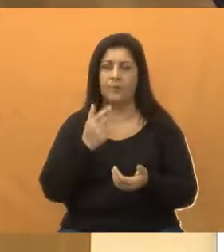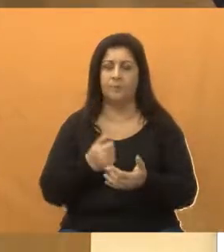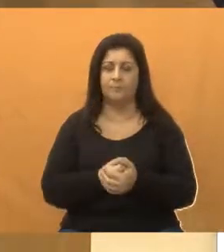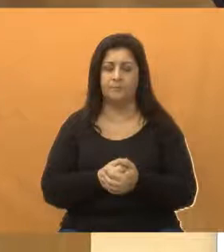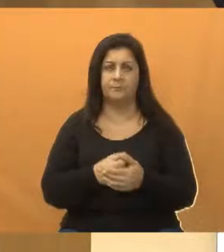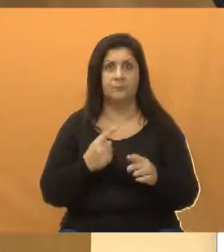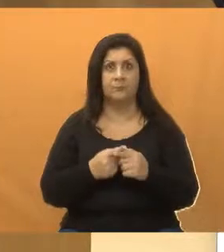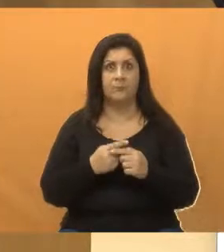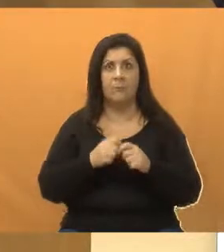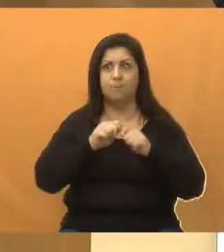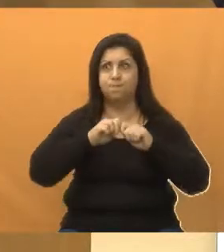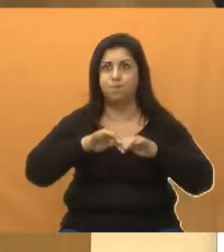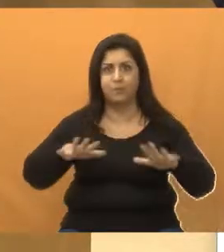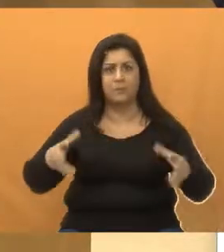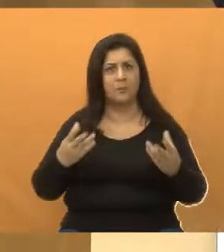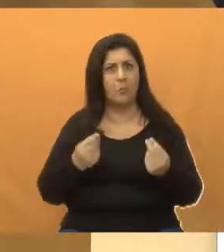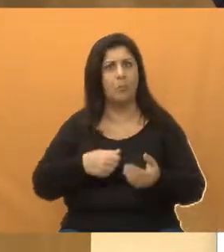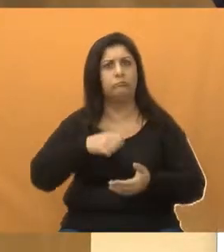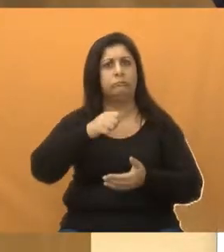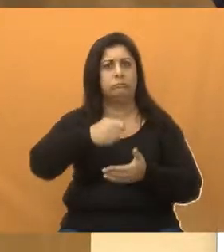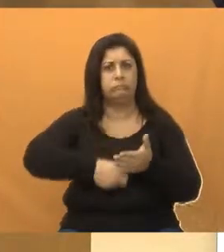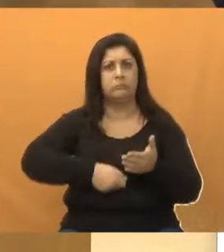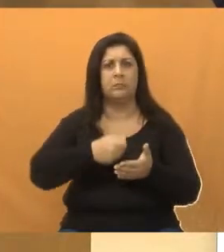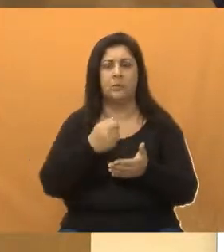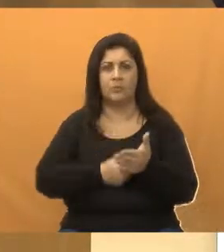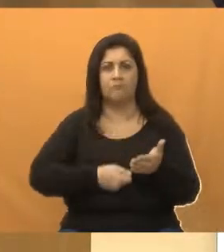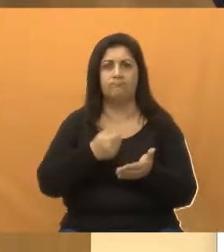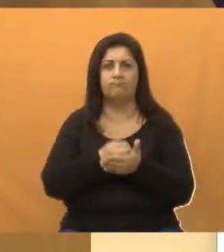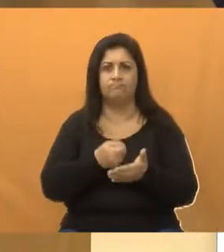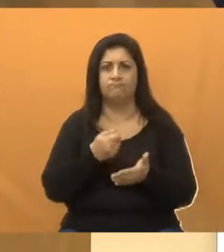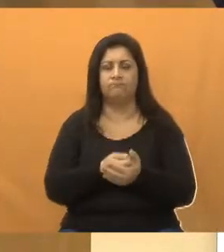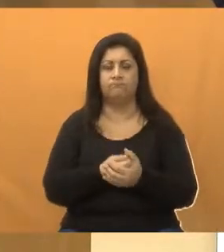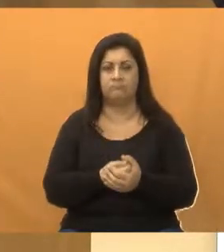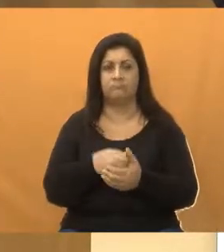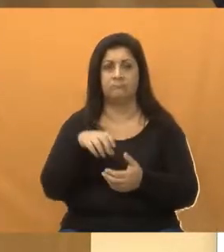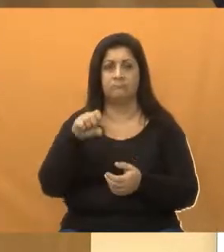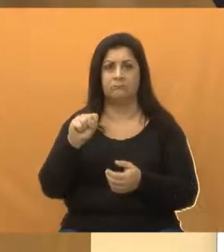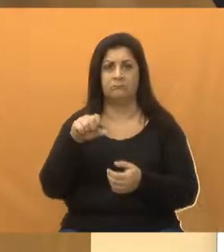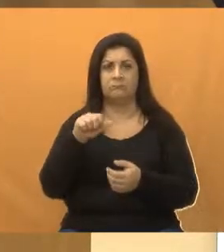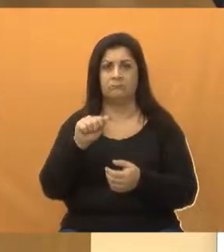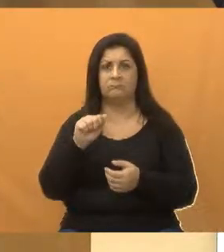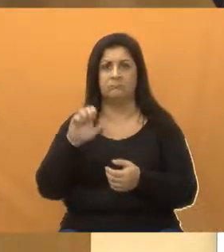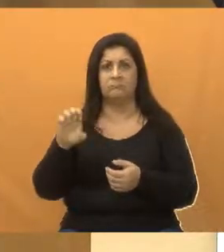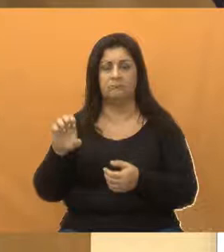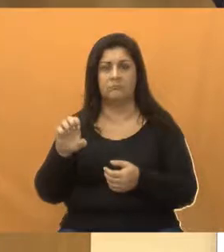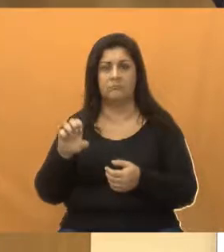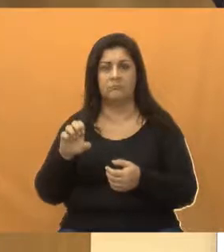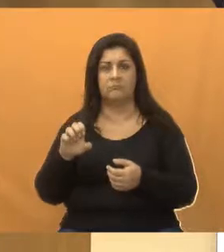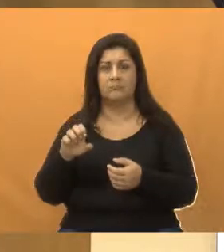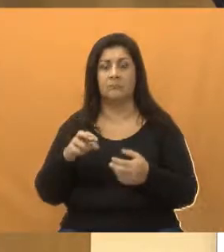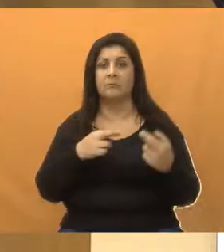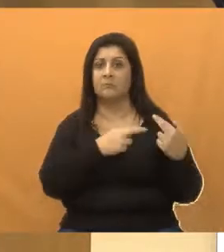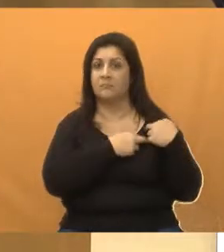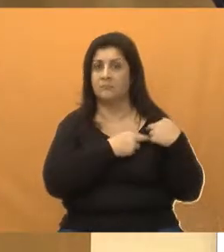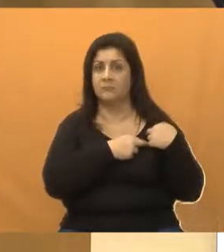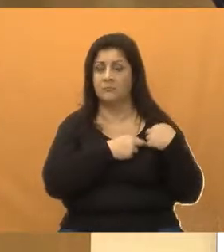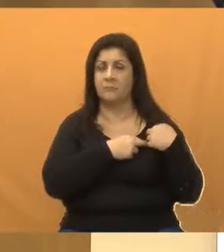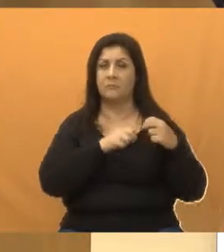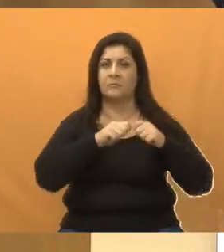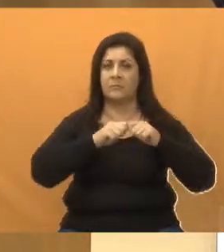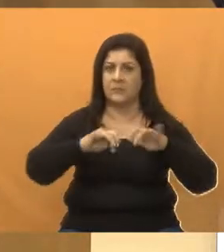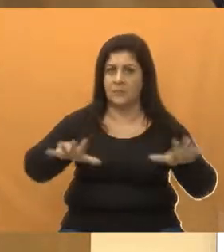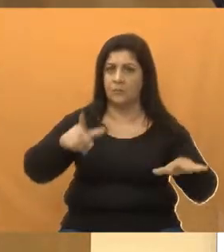um volume muito grande. E como eu disse, o SAI, ele é responsável pela distribuição de água, da coleta e hoje